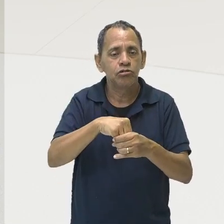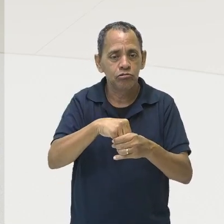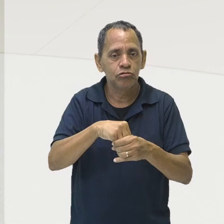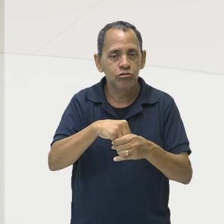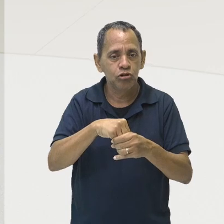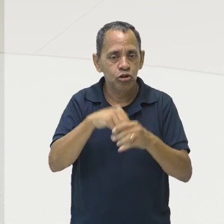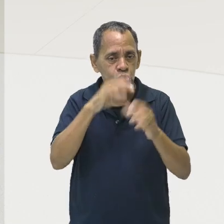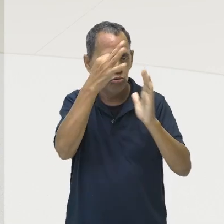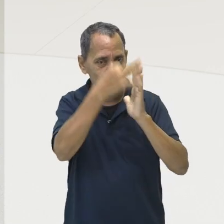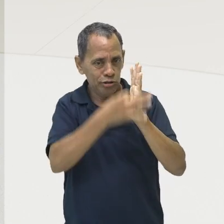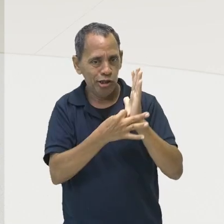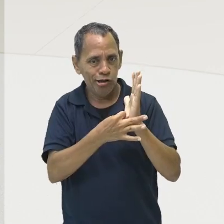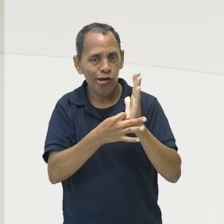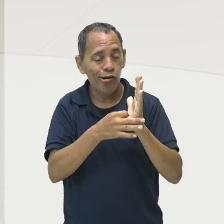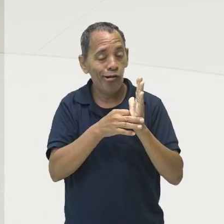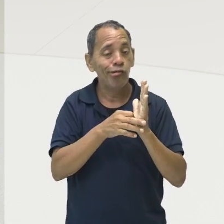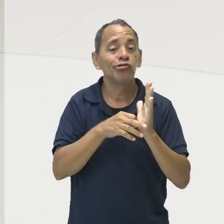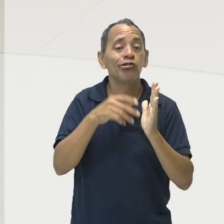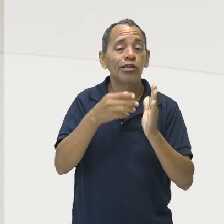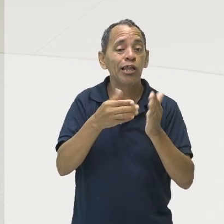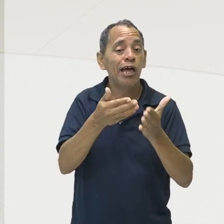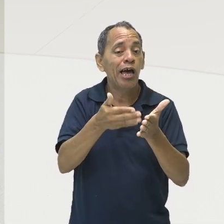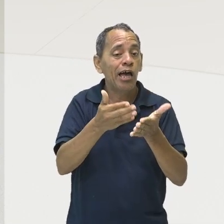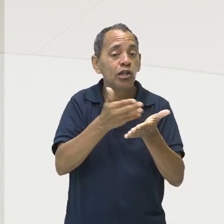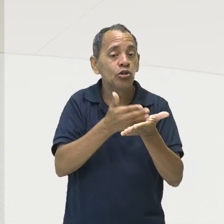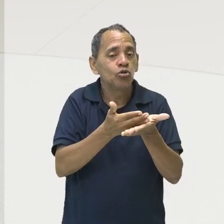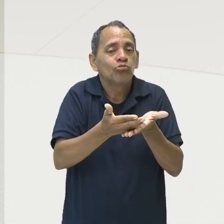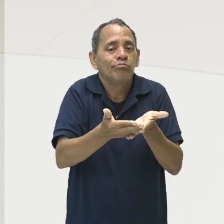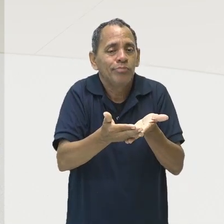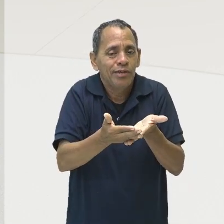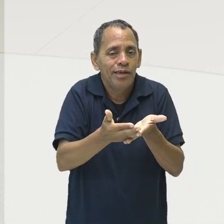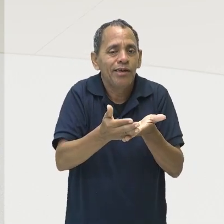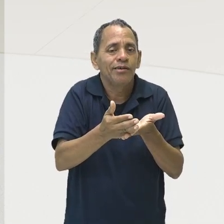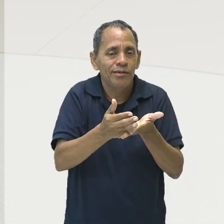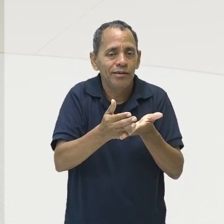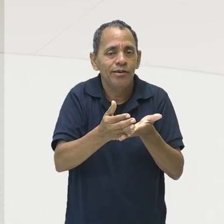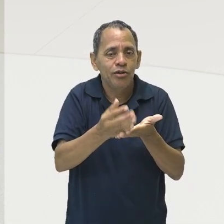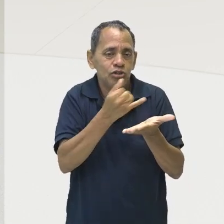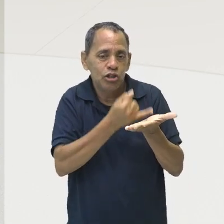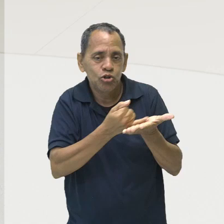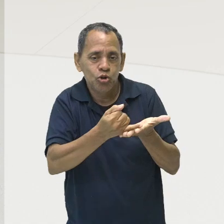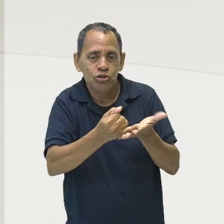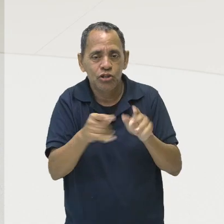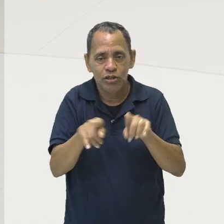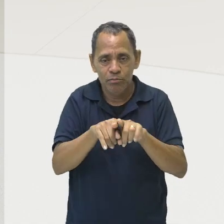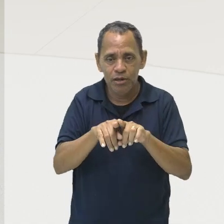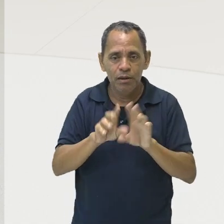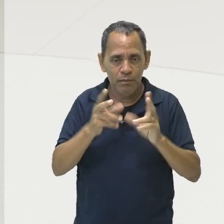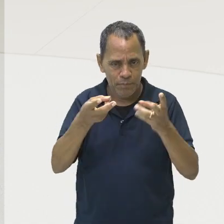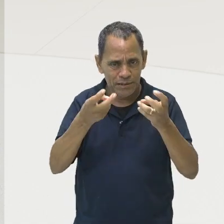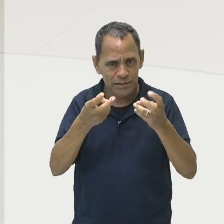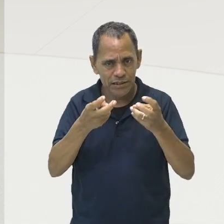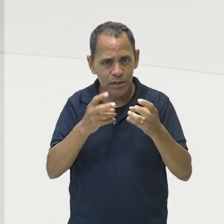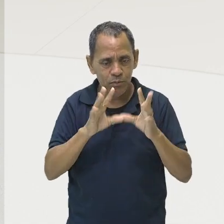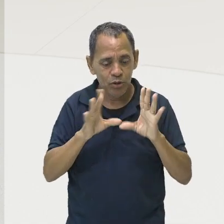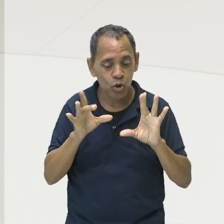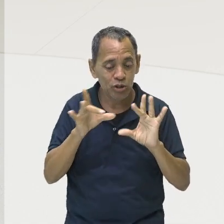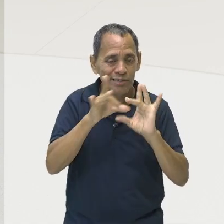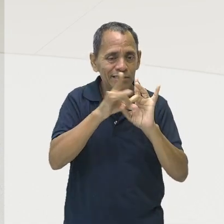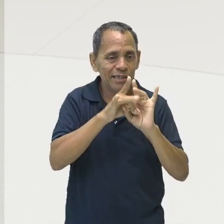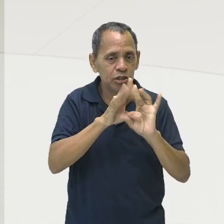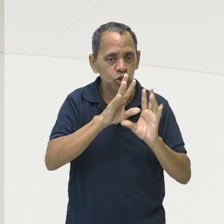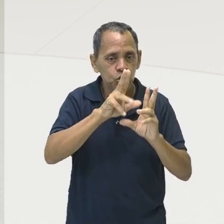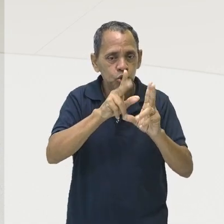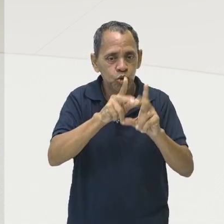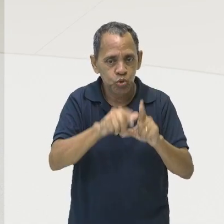de intervenção também está ligada ao problema e a reafirmação da tese. Então vejam que está tudo conectado na conclusão com a